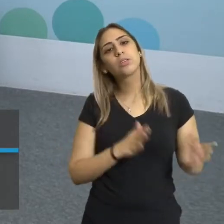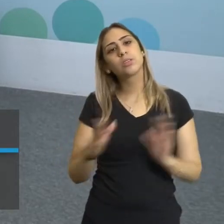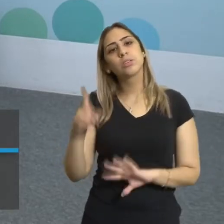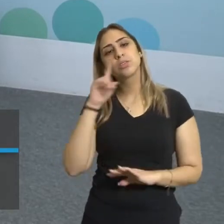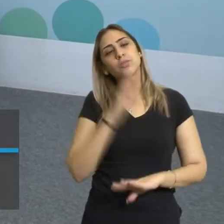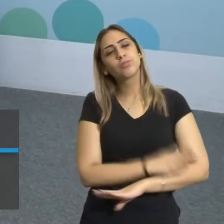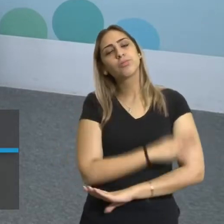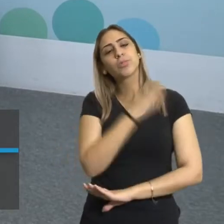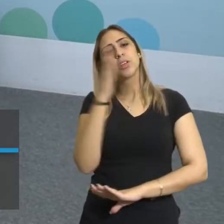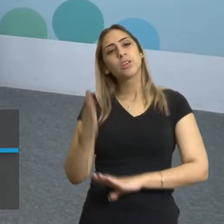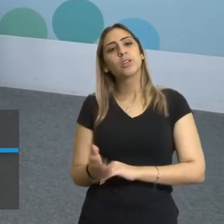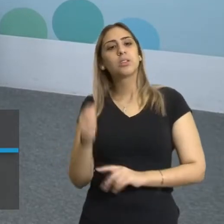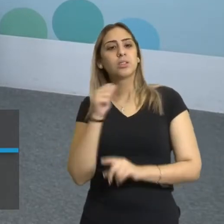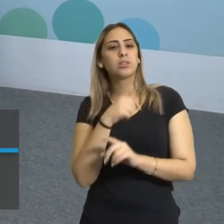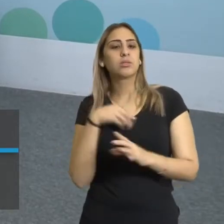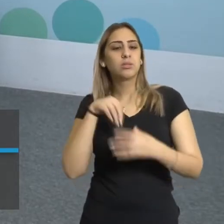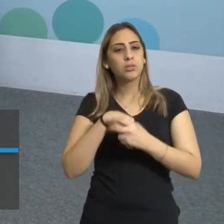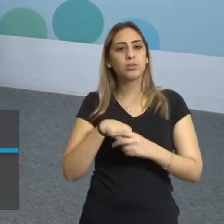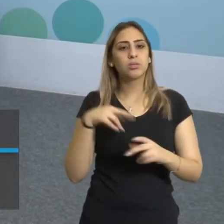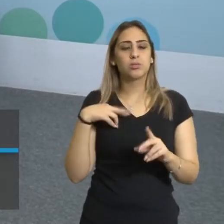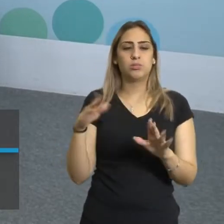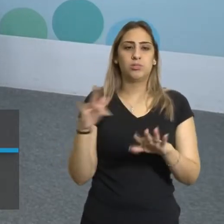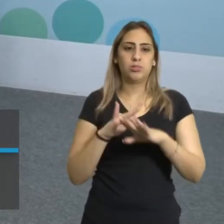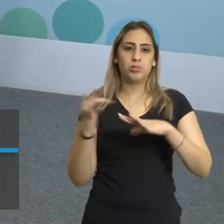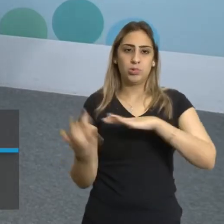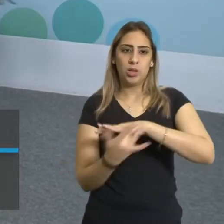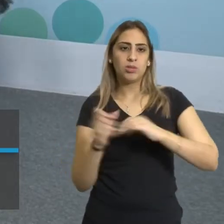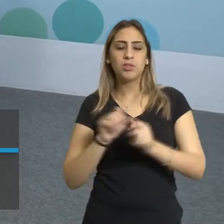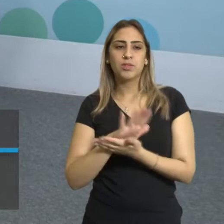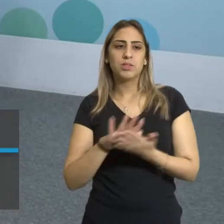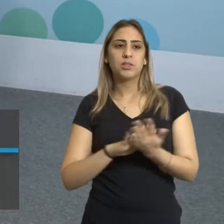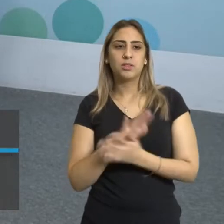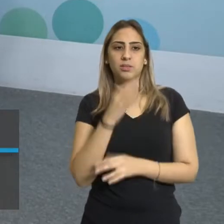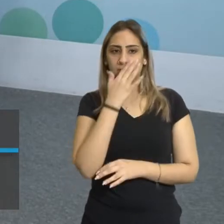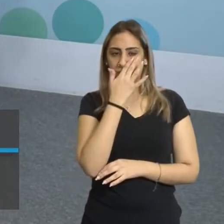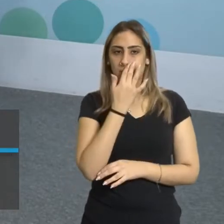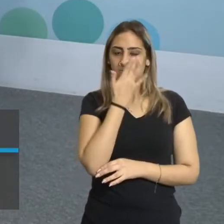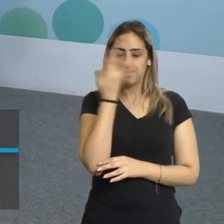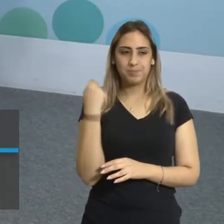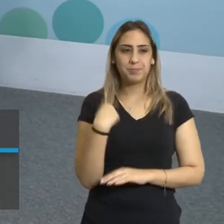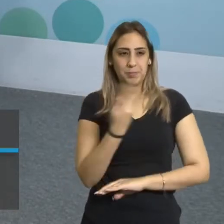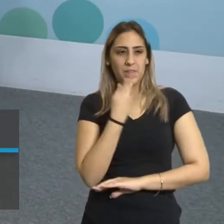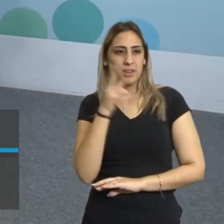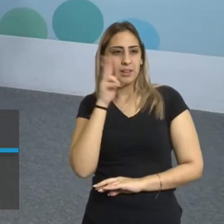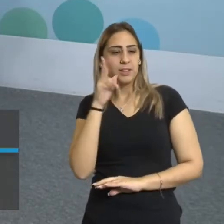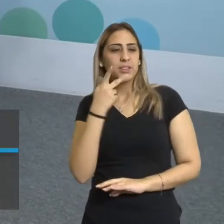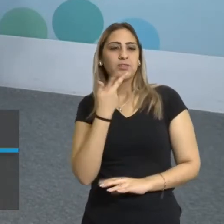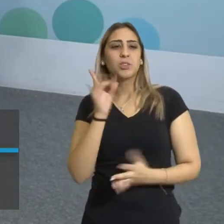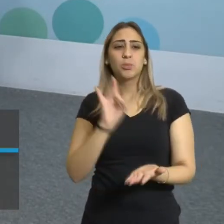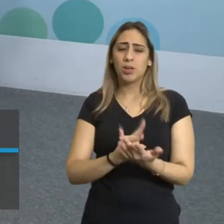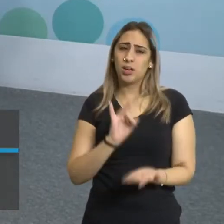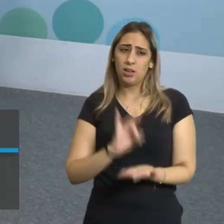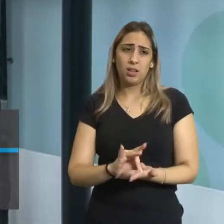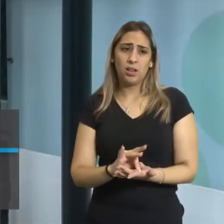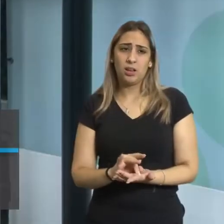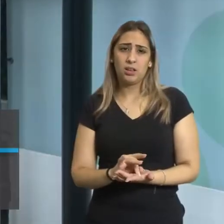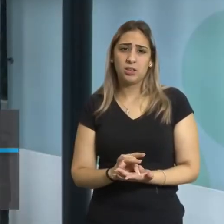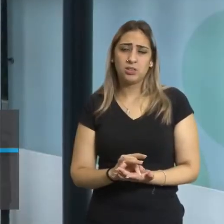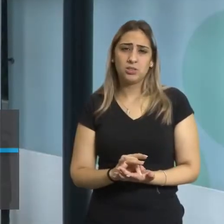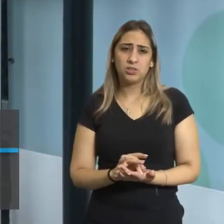dias aí na rede social sem sem fazer nada eu a Jaqueline tá falando aí de uma realidade